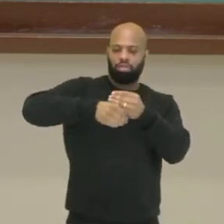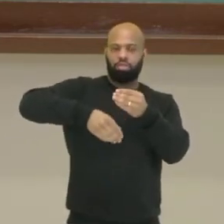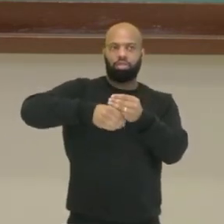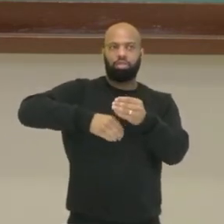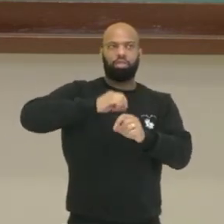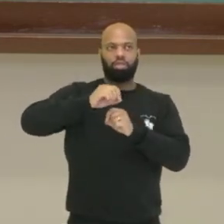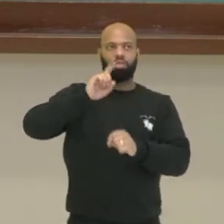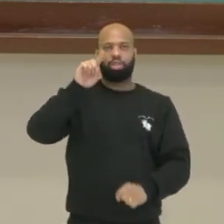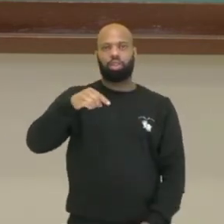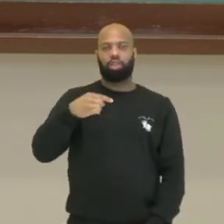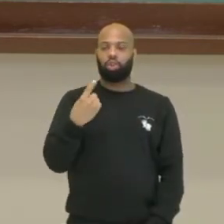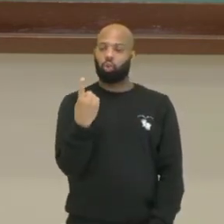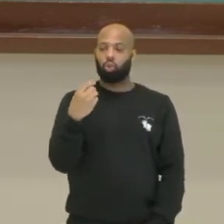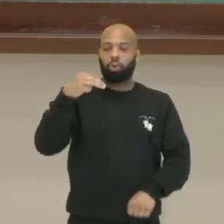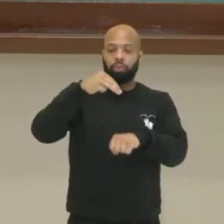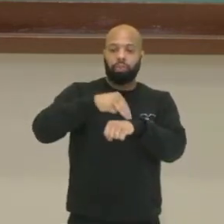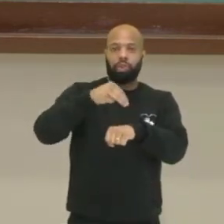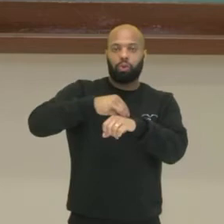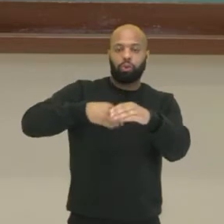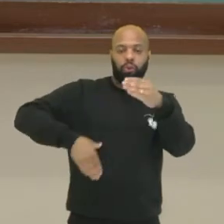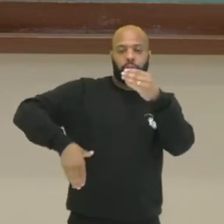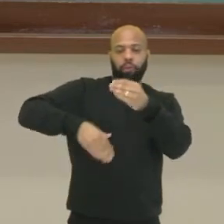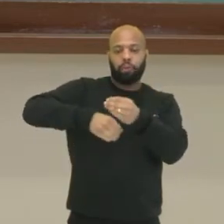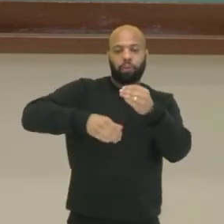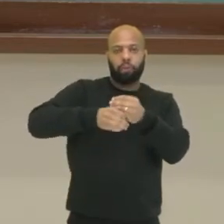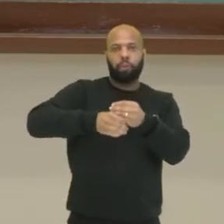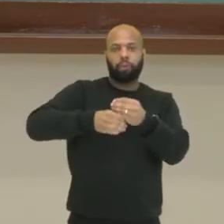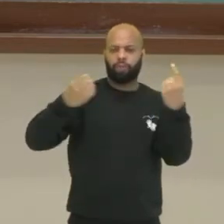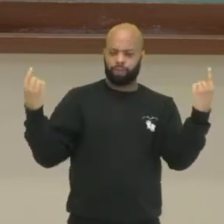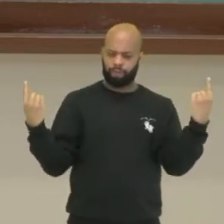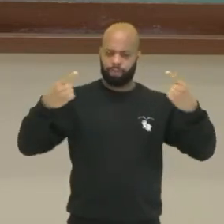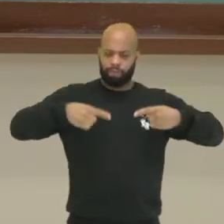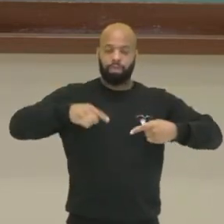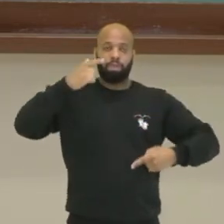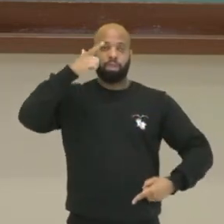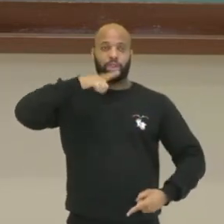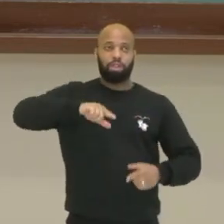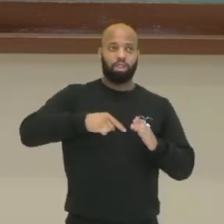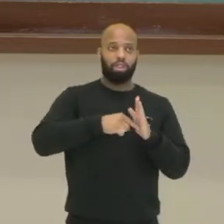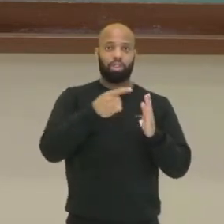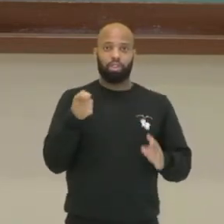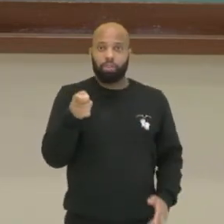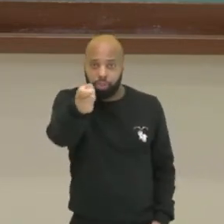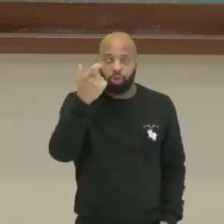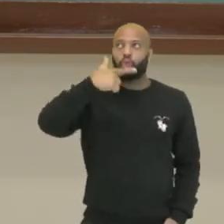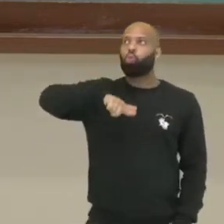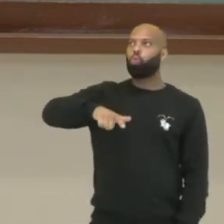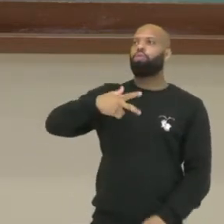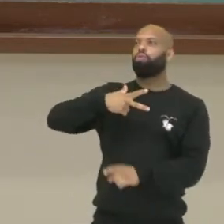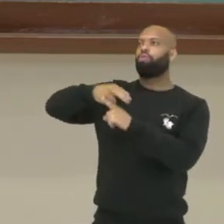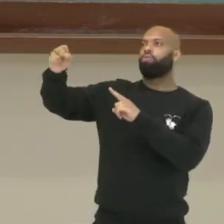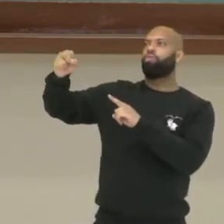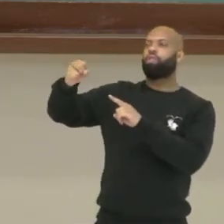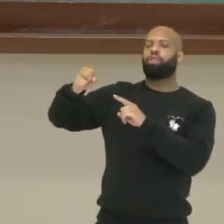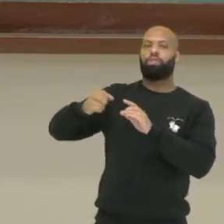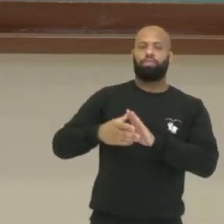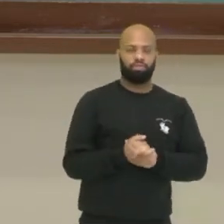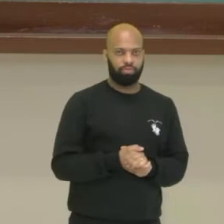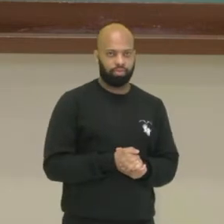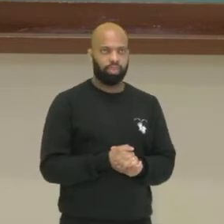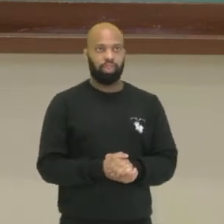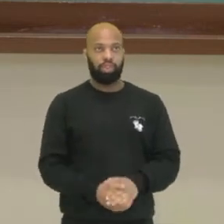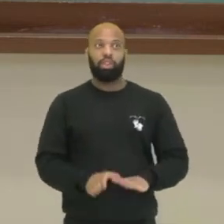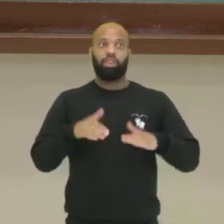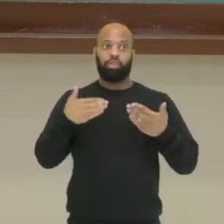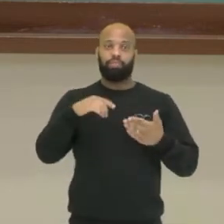seria 1 minuto de prorrogação. Quem atingir primeiro o adversário vence a luta. Caso